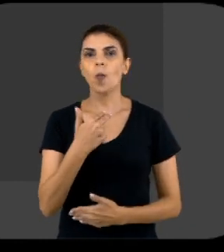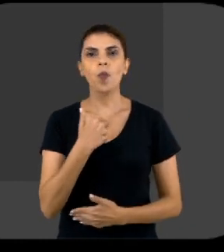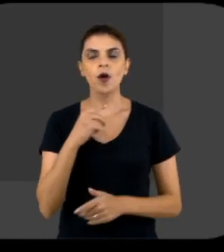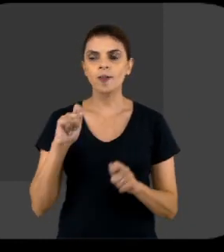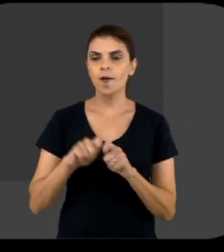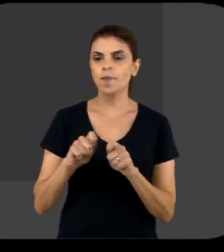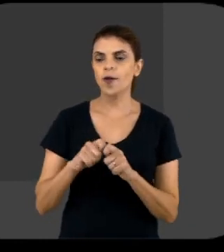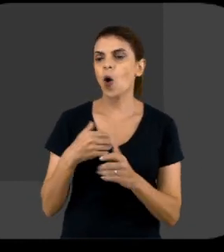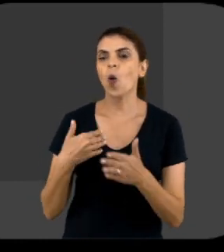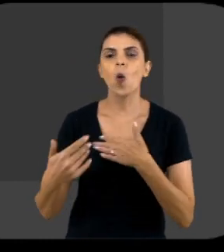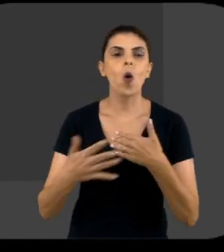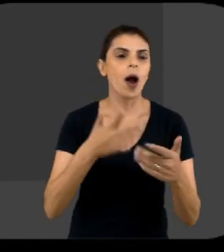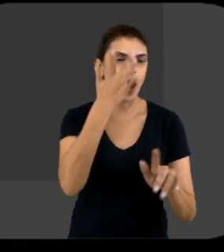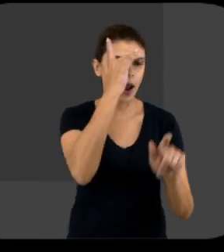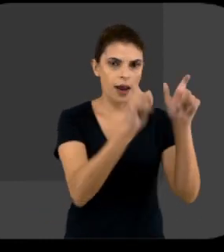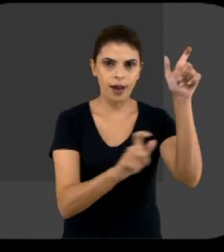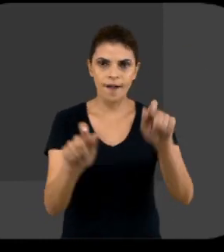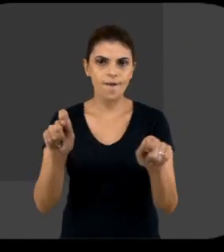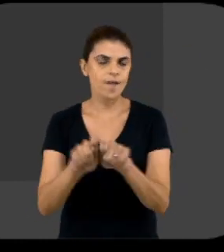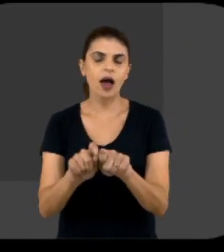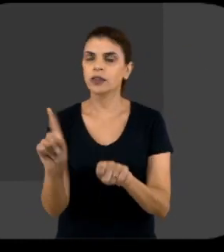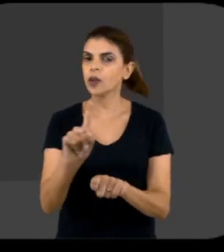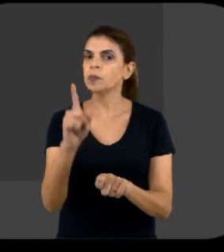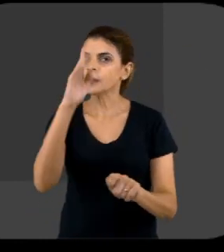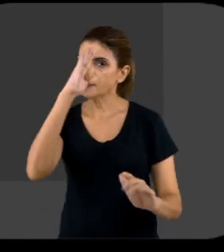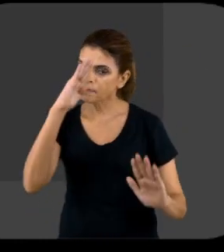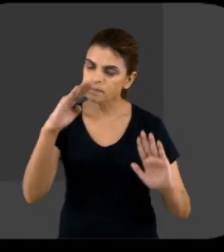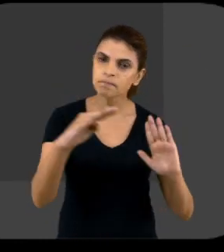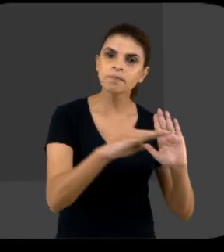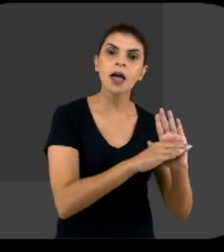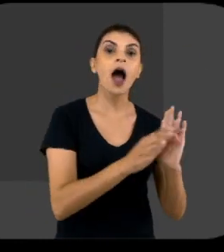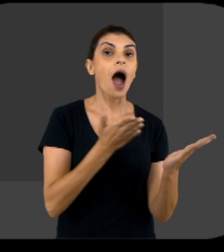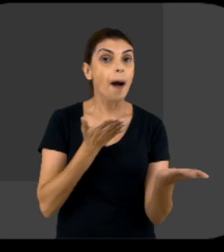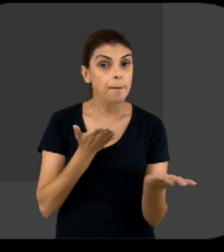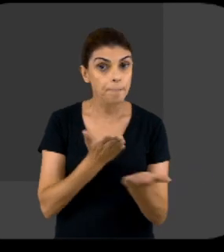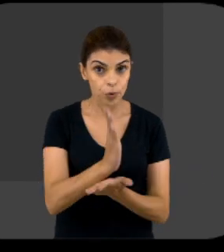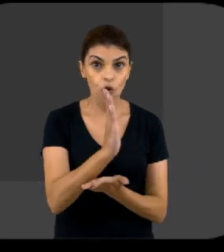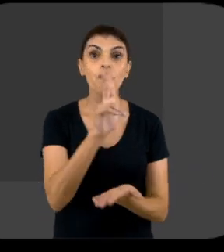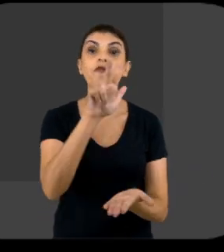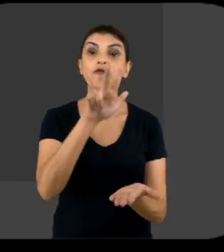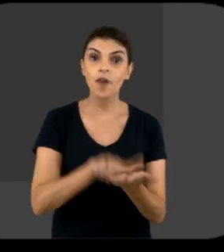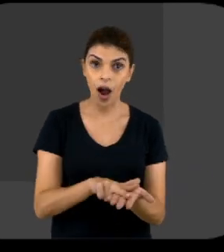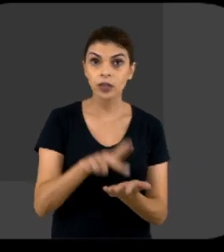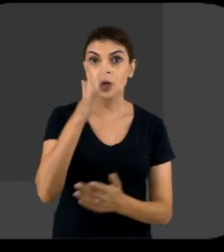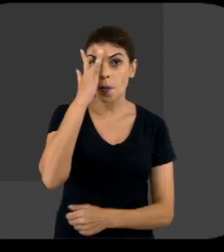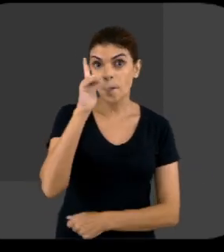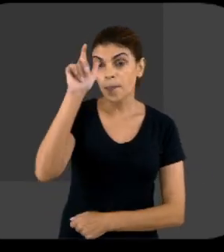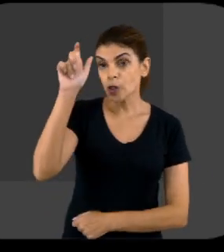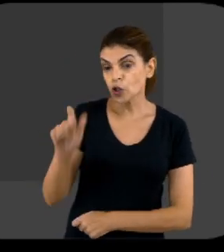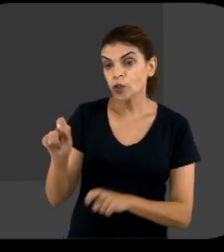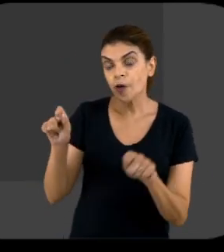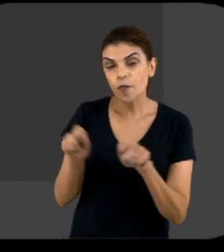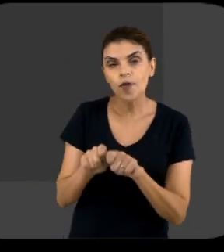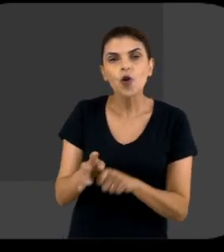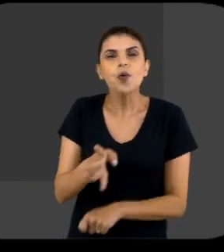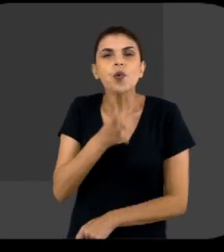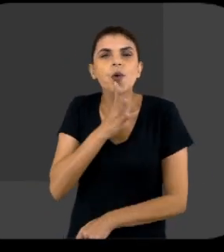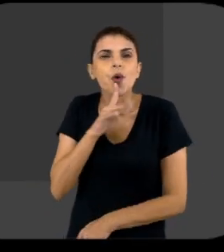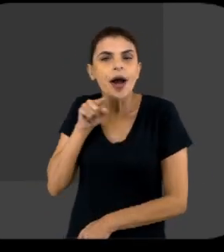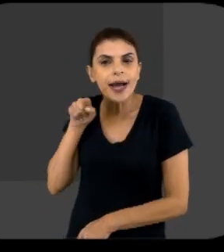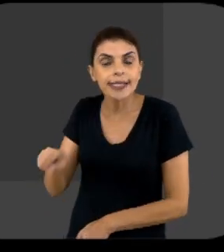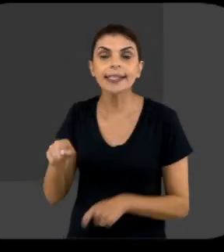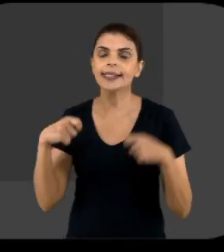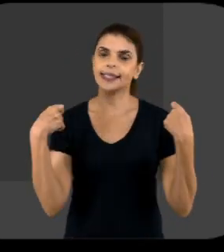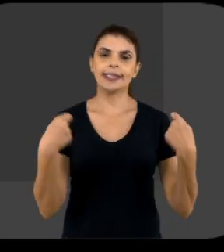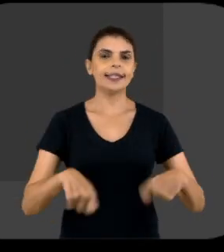ser realizado por qualquer pessoa e ele precisa estar aprovado por pessoas designadas para isso, pessoas.